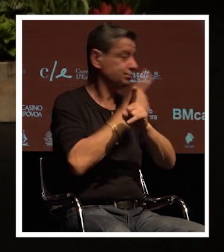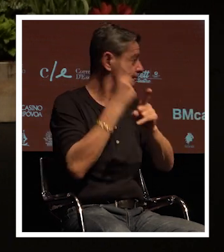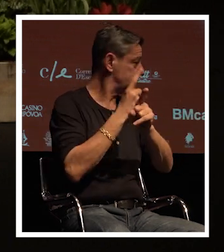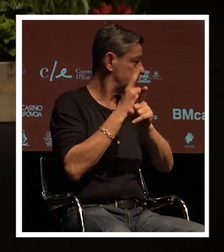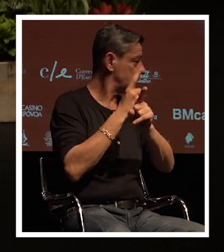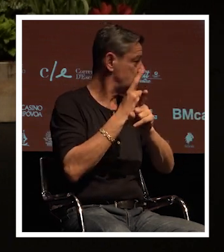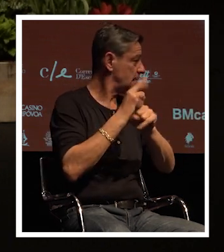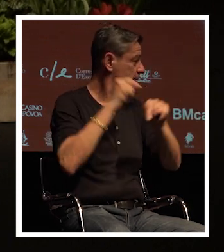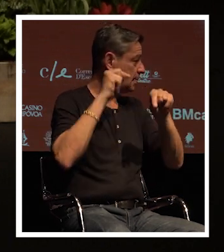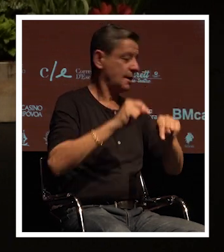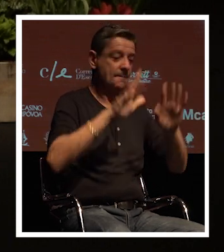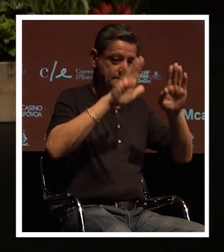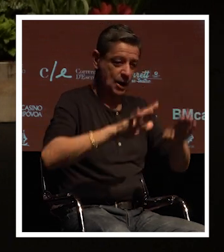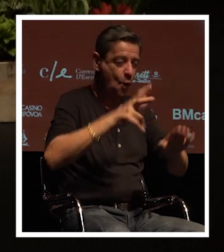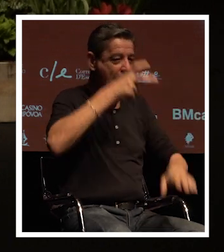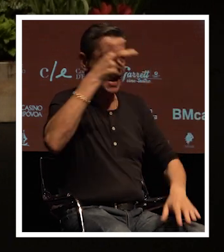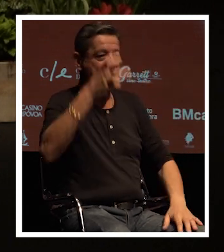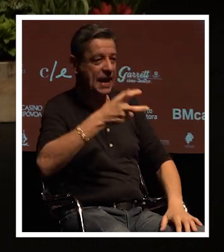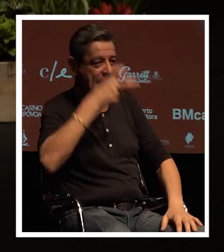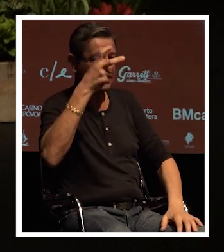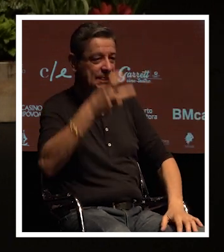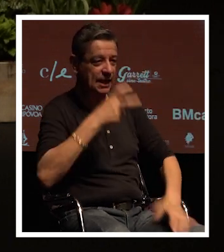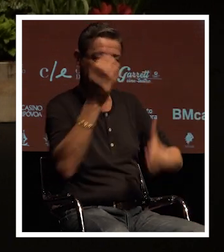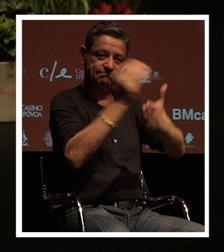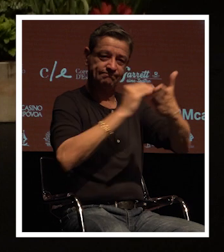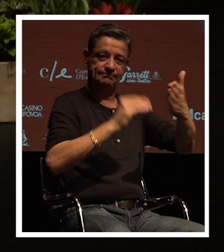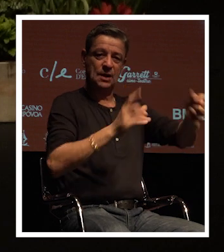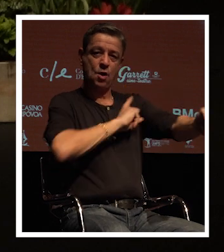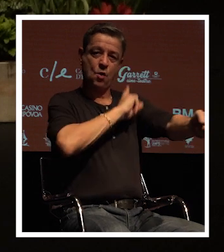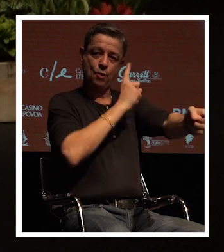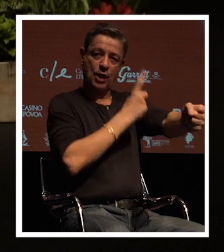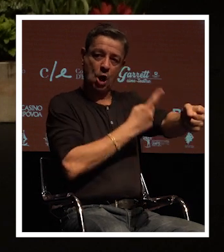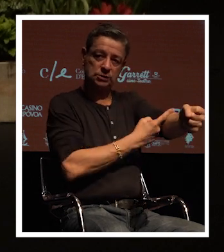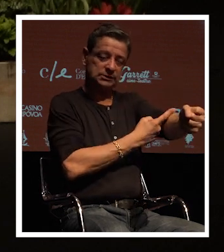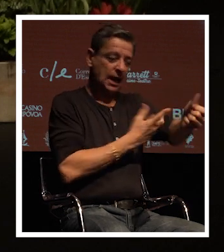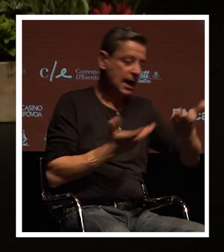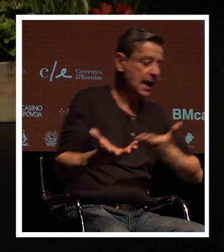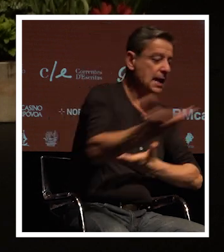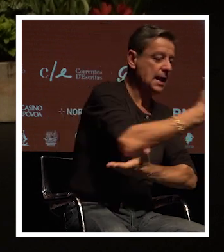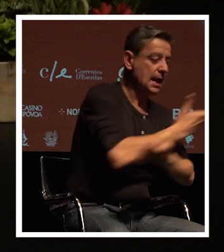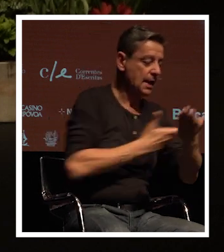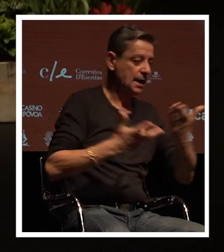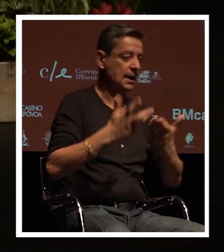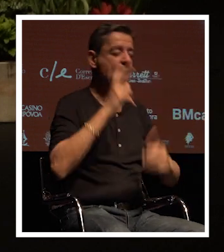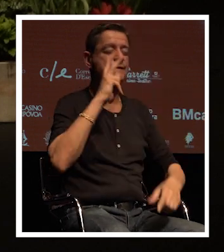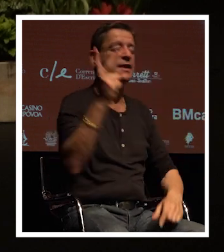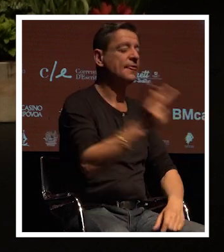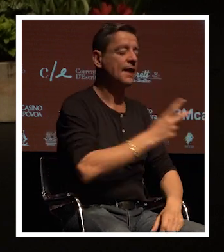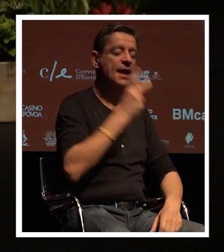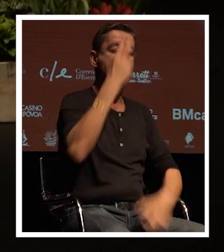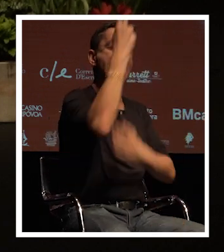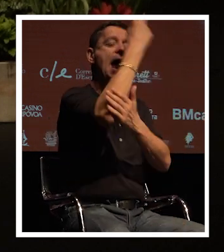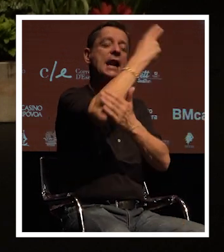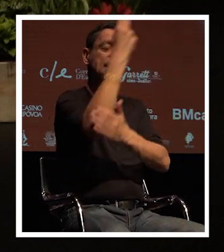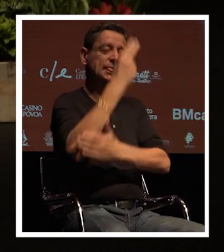quais aparou a caneta sempre escrevendo sobre a poderosa interação H entre a vida e a arte